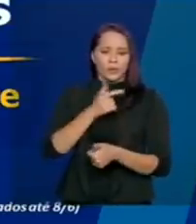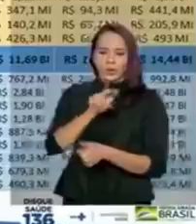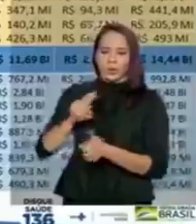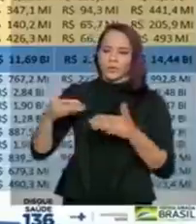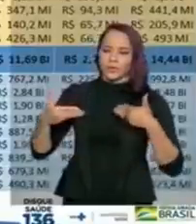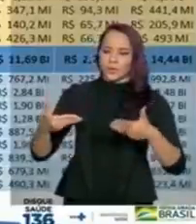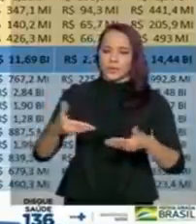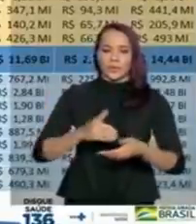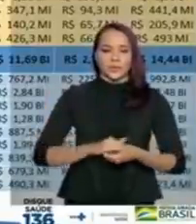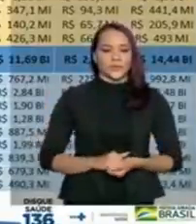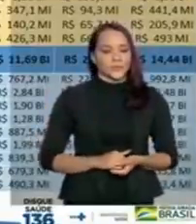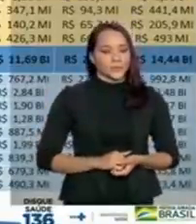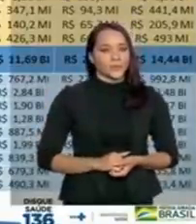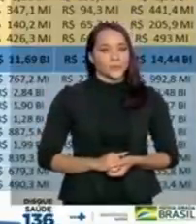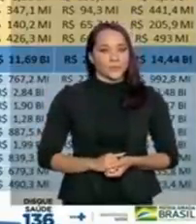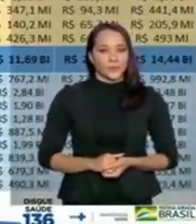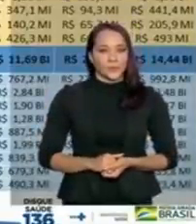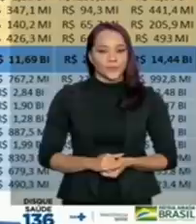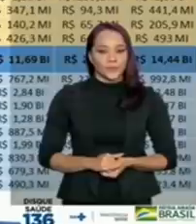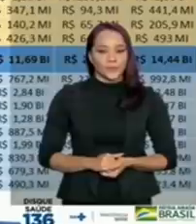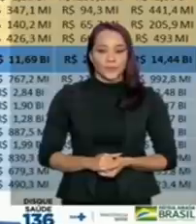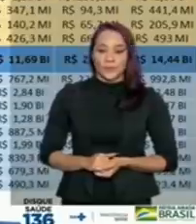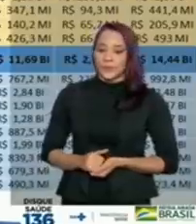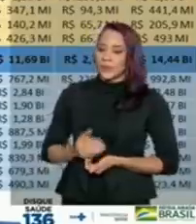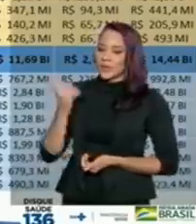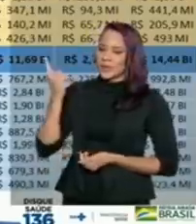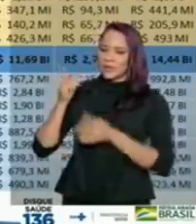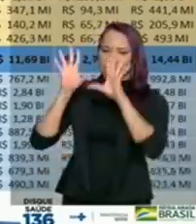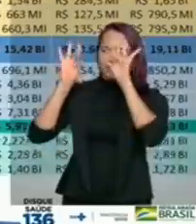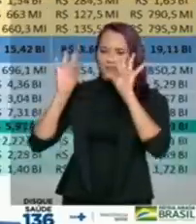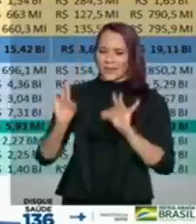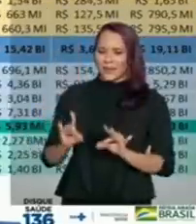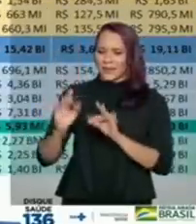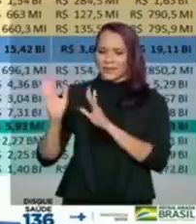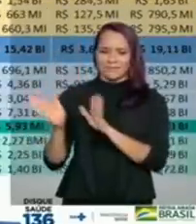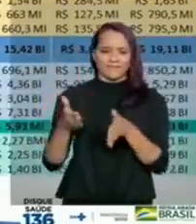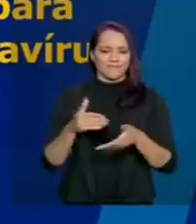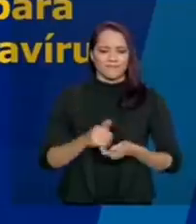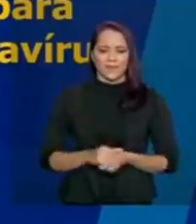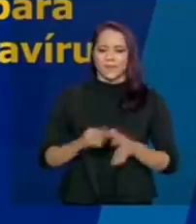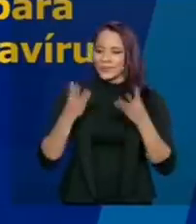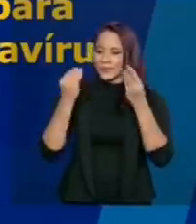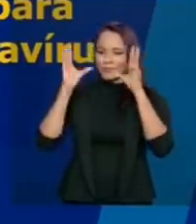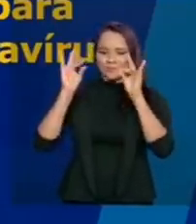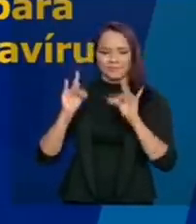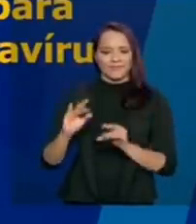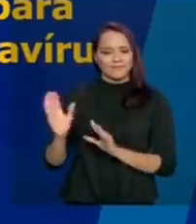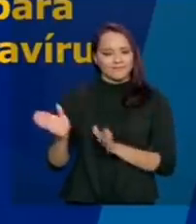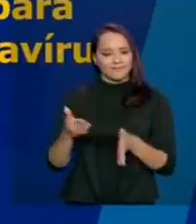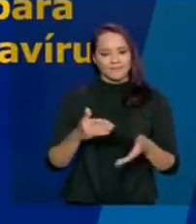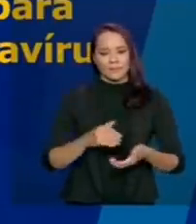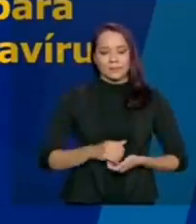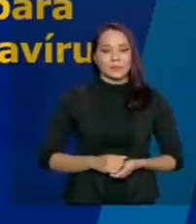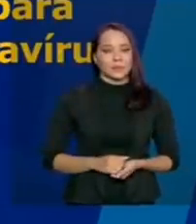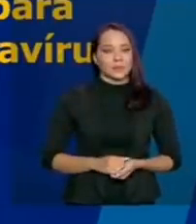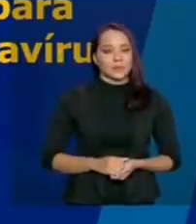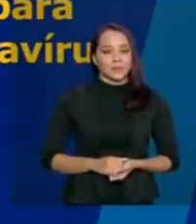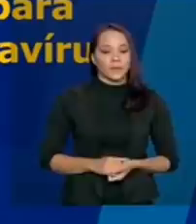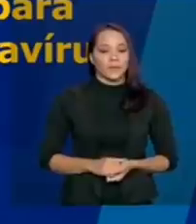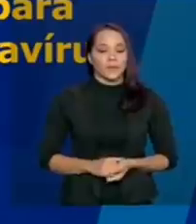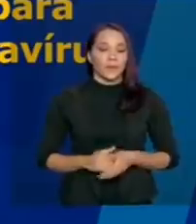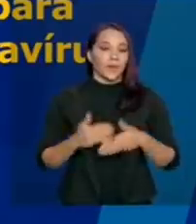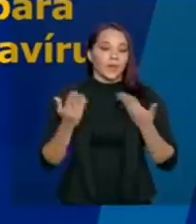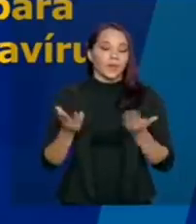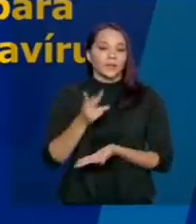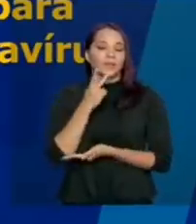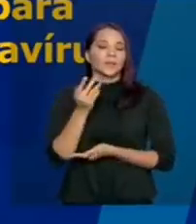ir? Não vou, isso aí é muito detalhado. Pode ir? Também muito detalhado. Então, com relação